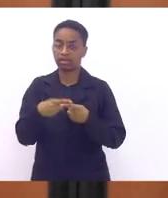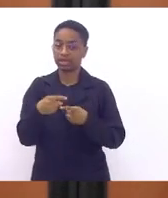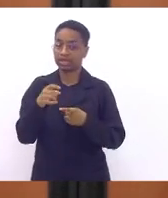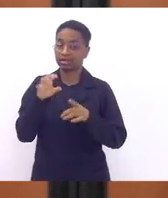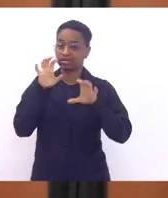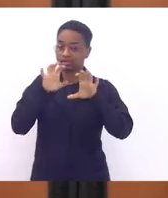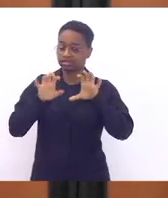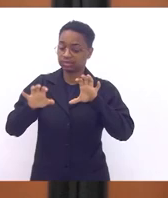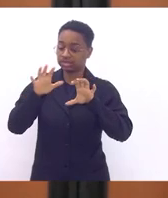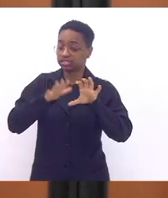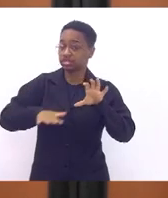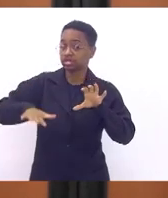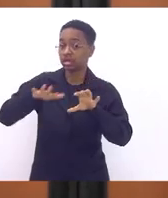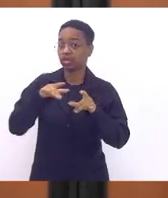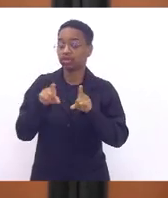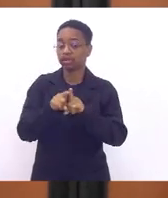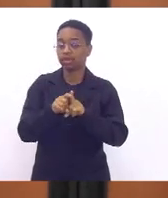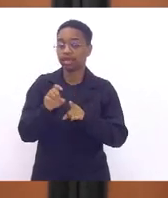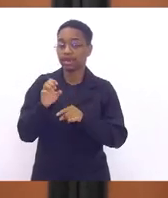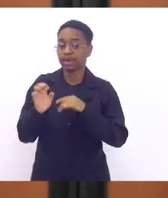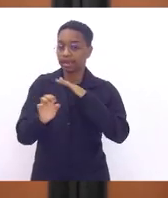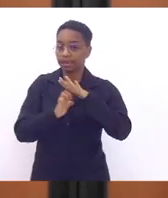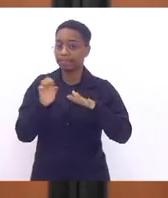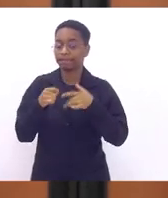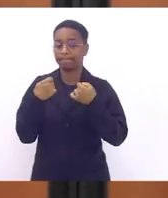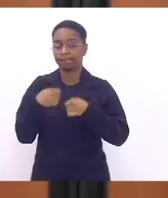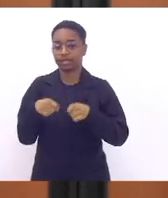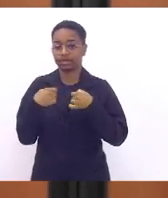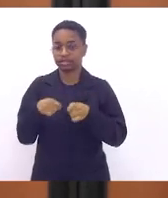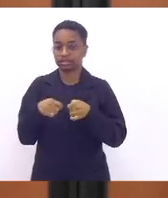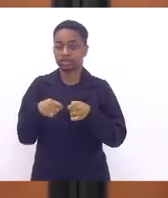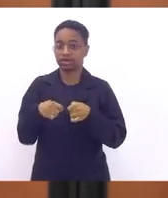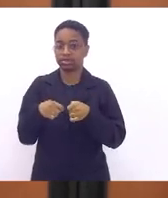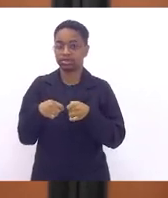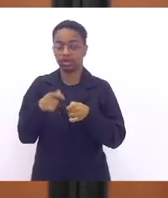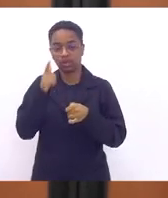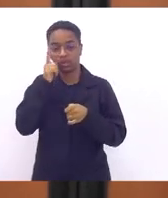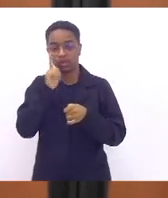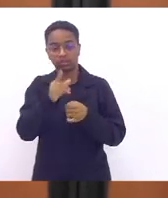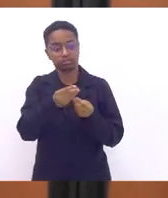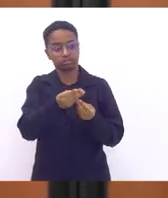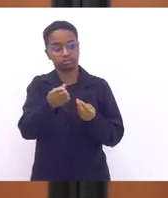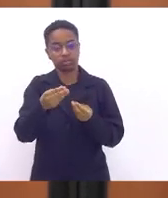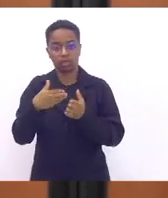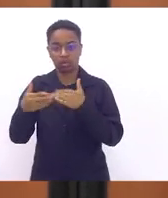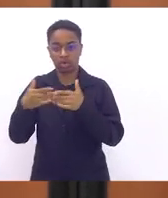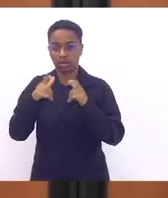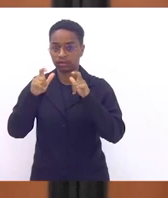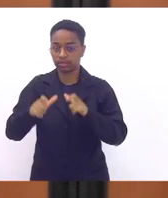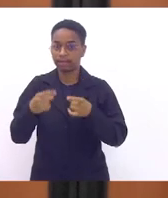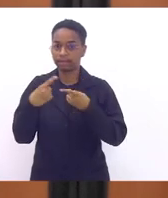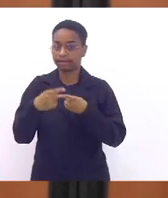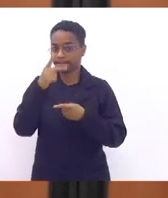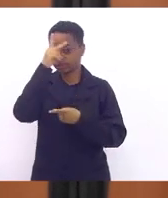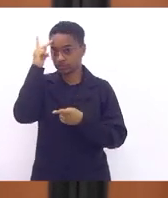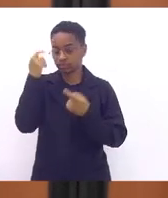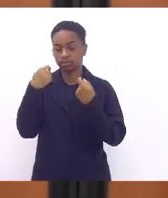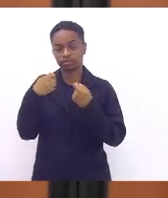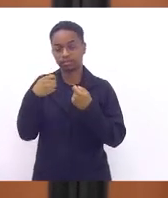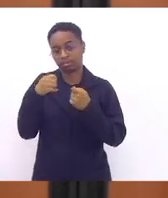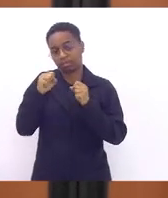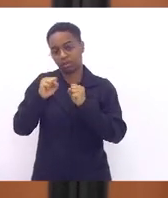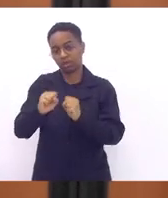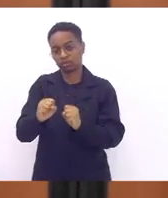todo. A empresa tem que dispor de serviços em todos os municípios para que o usuário possa acessar o seu recurso,